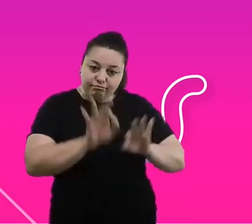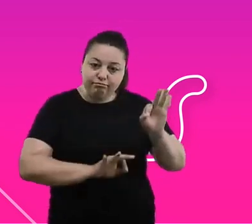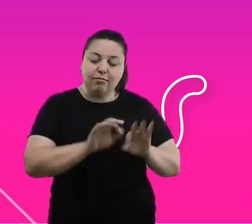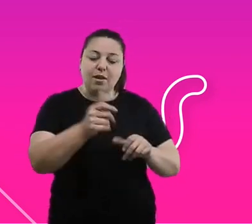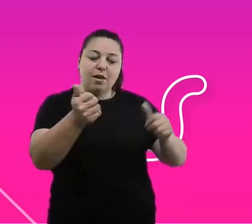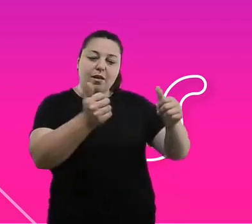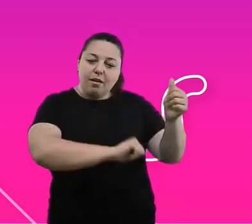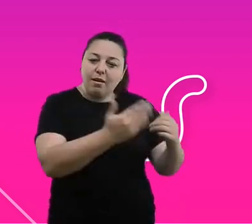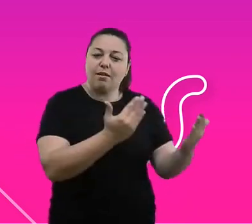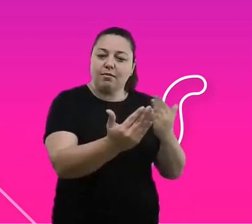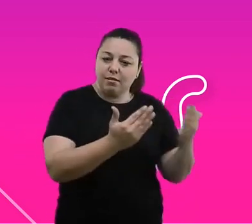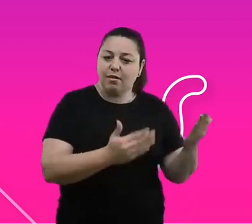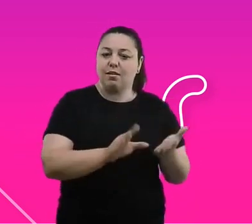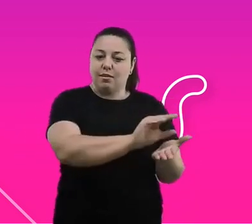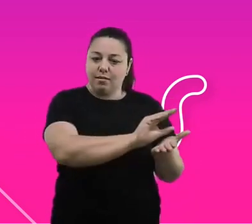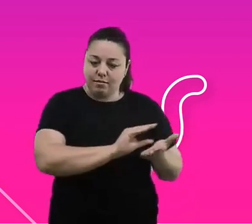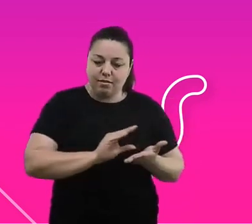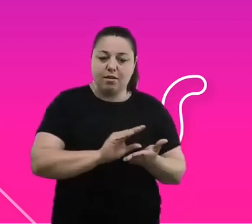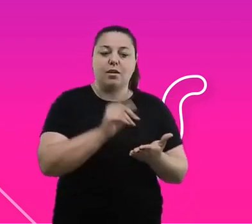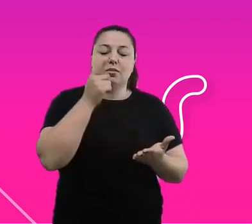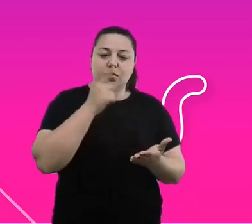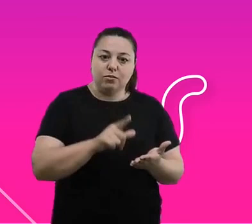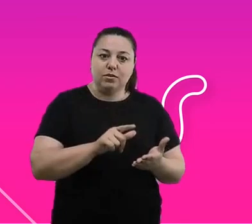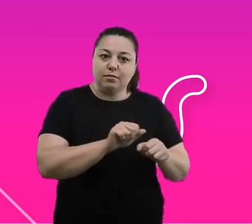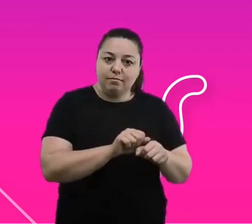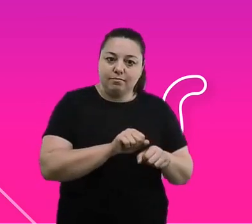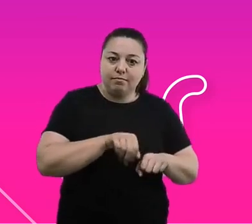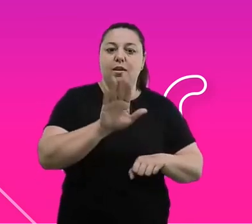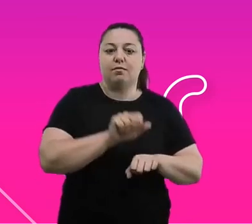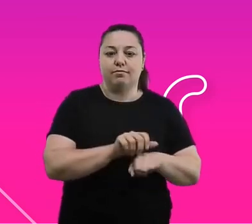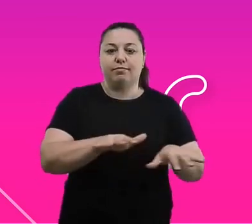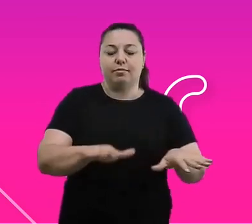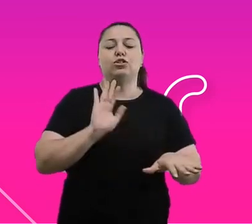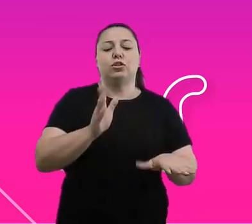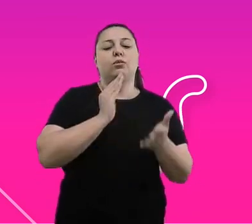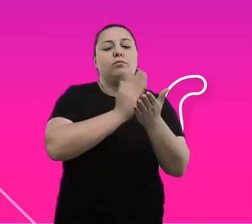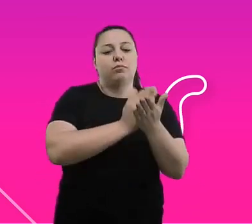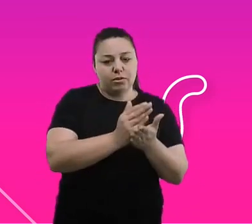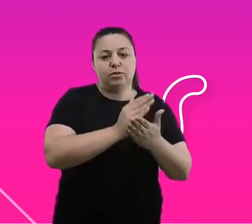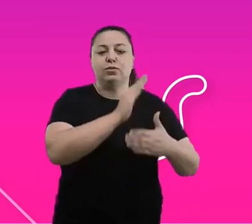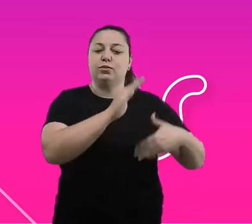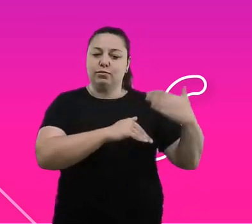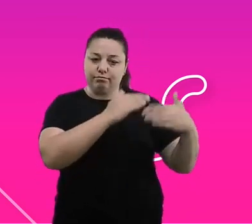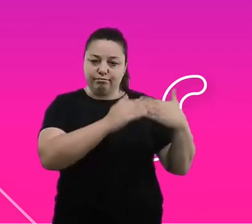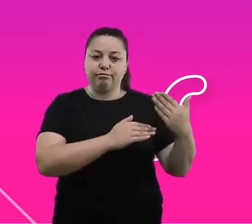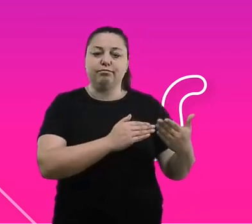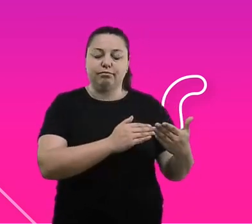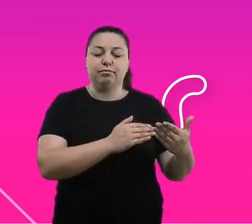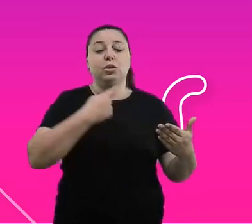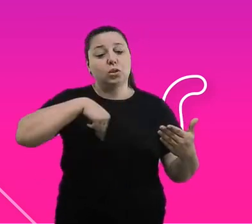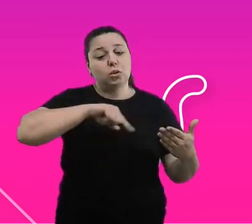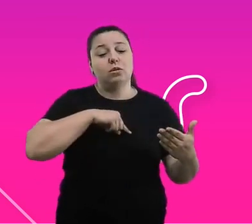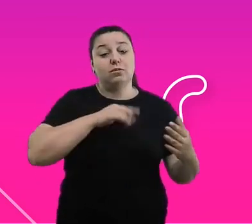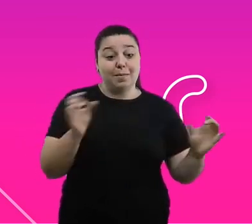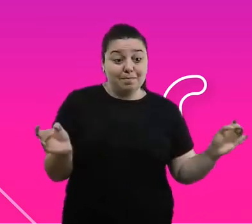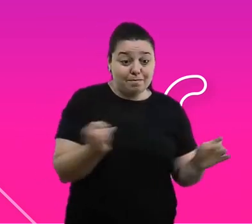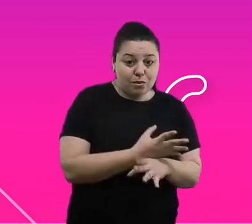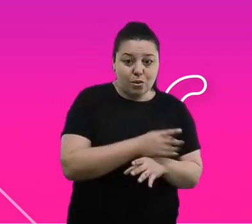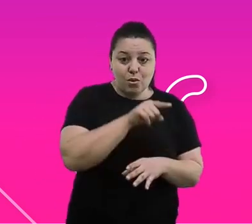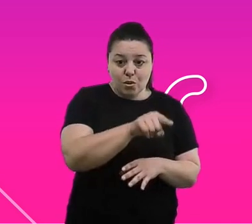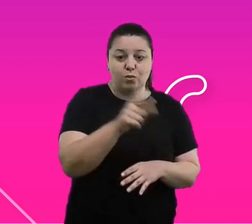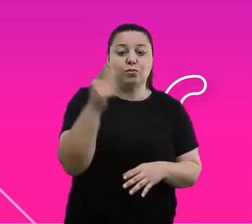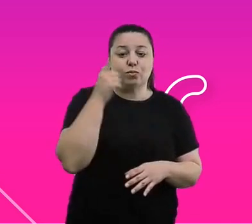conclusões e o que a gente espera nos próximos passos para que a gente possa continuar esse desenvolvimento contínuo, de desenvolvimento principalmente de cultura analítica que as instituições